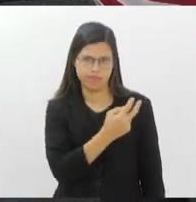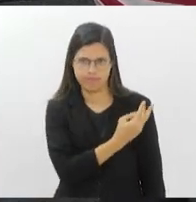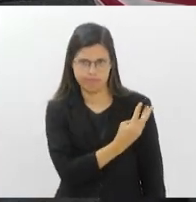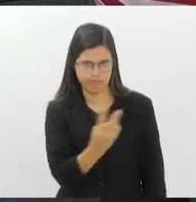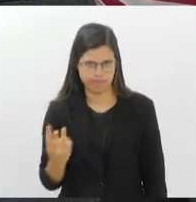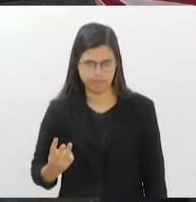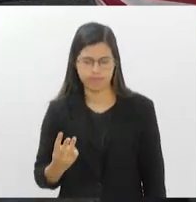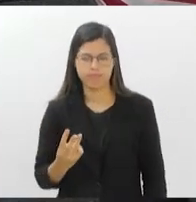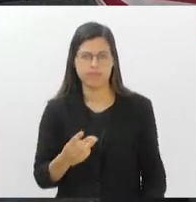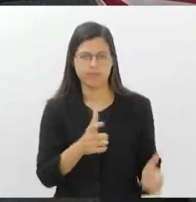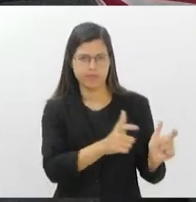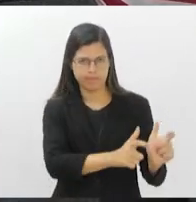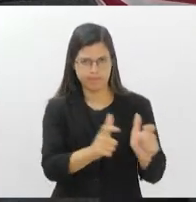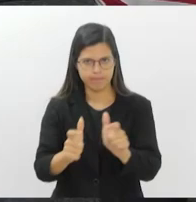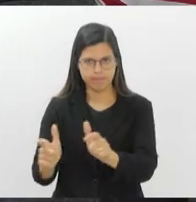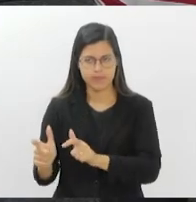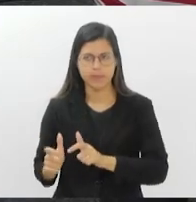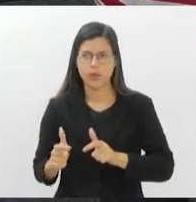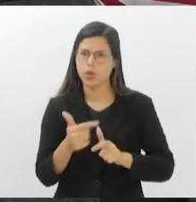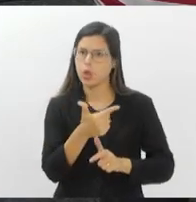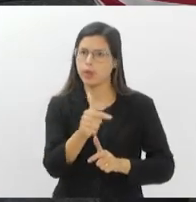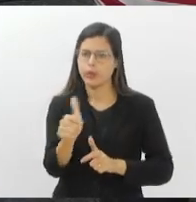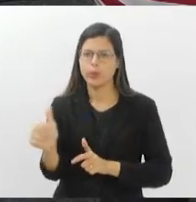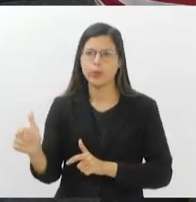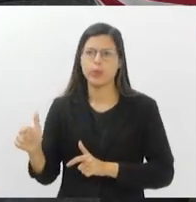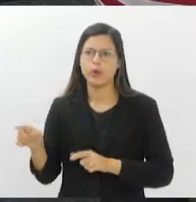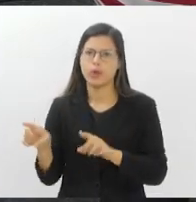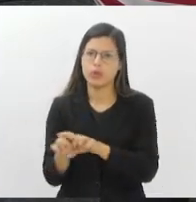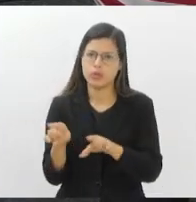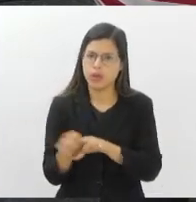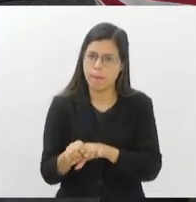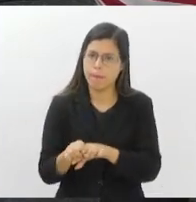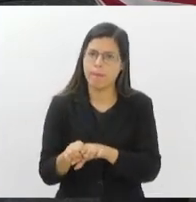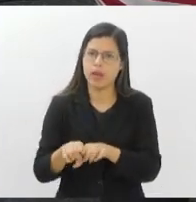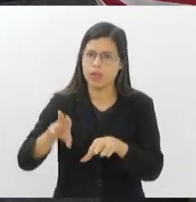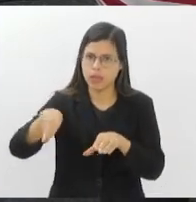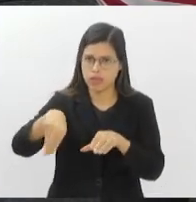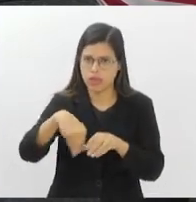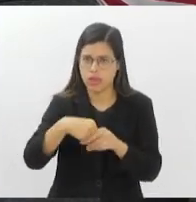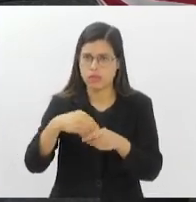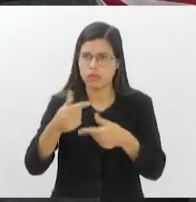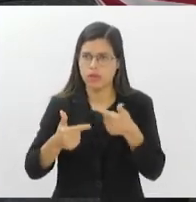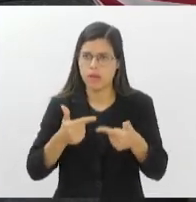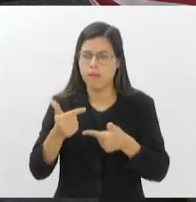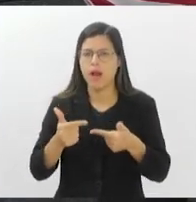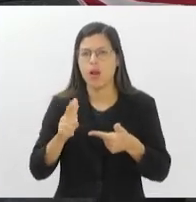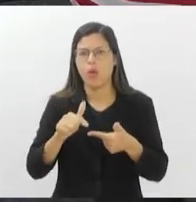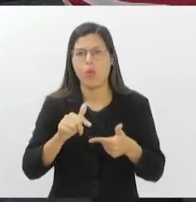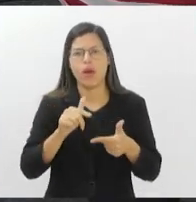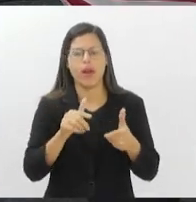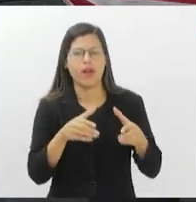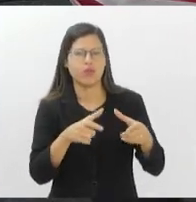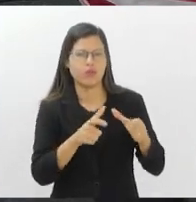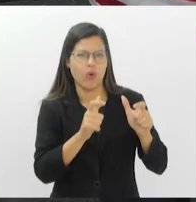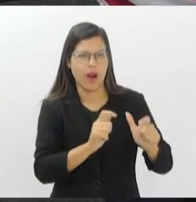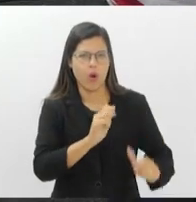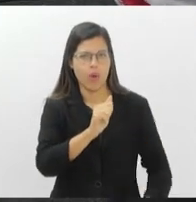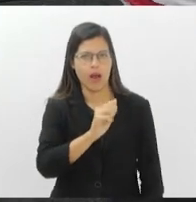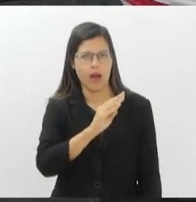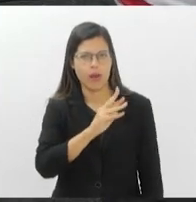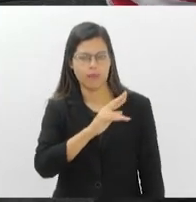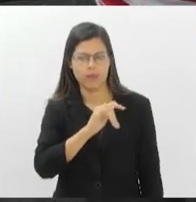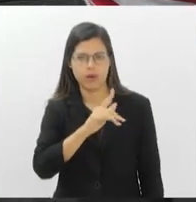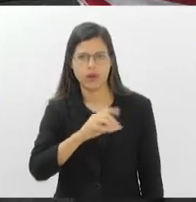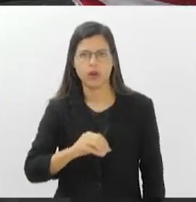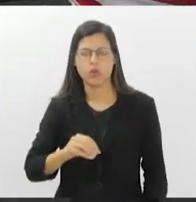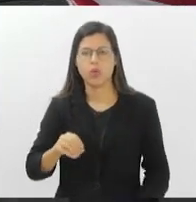53, e mais alguns outros serviços também que compõem esse trabalho, que são os abrigos, as clínicas da